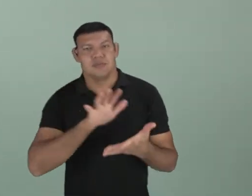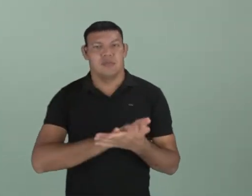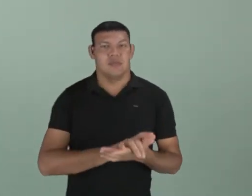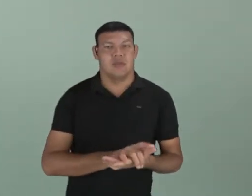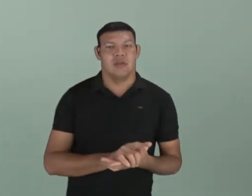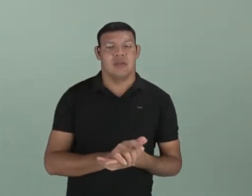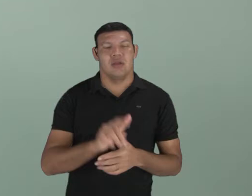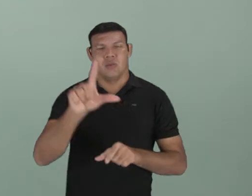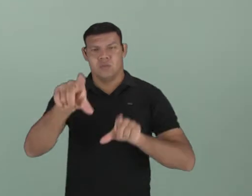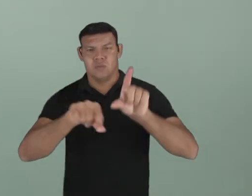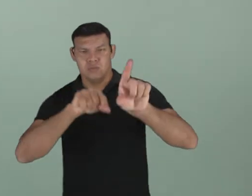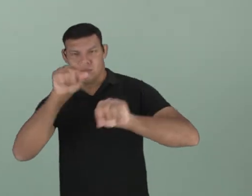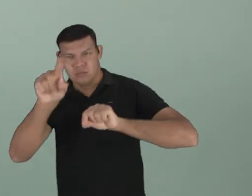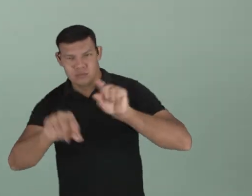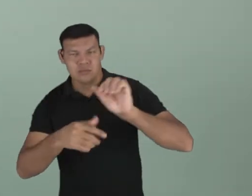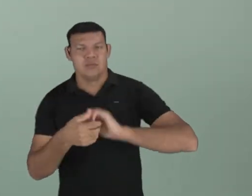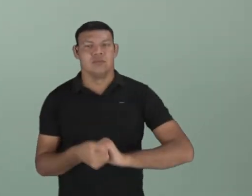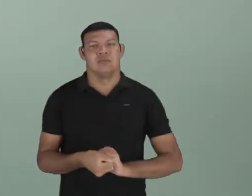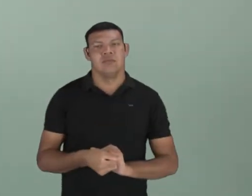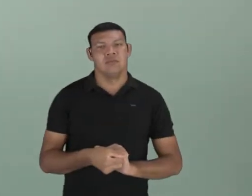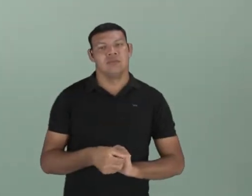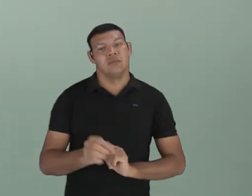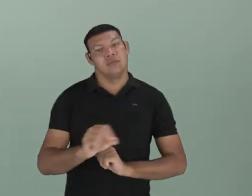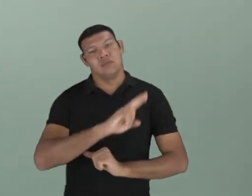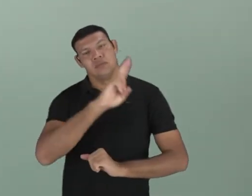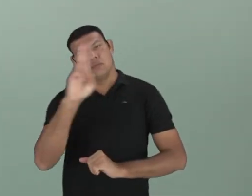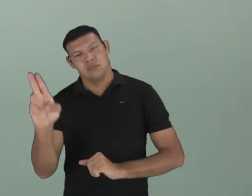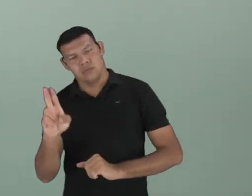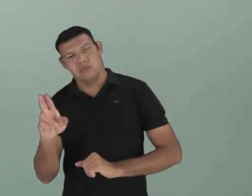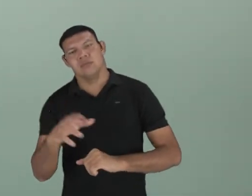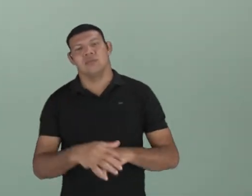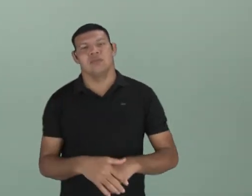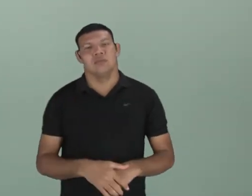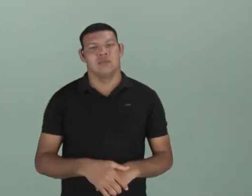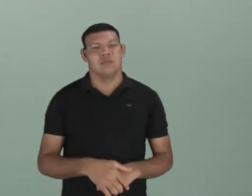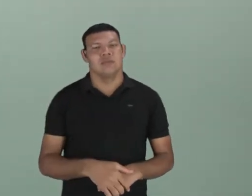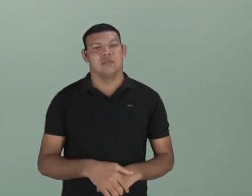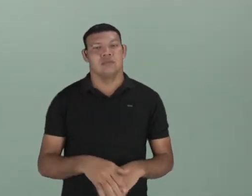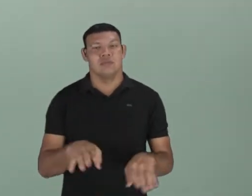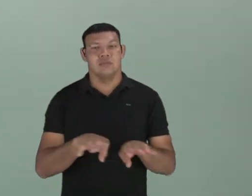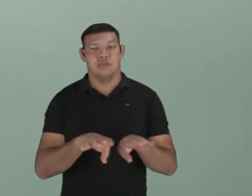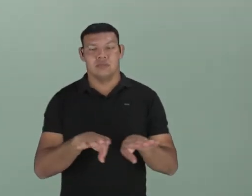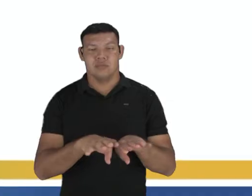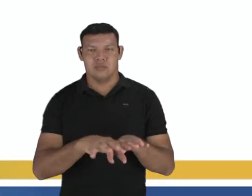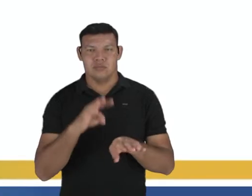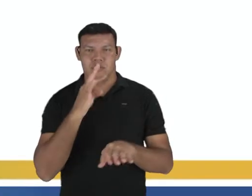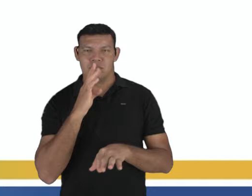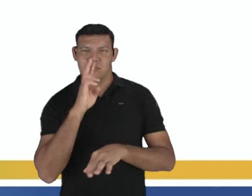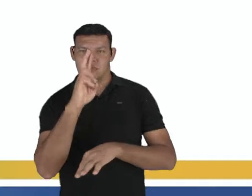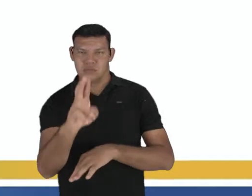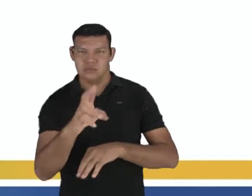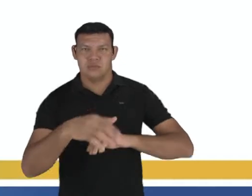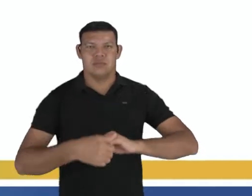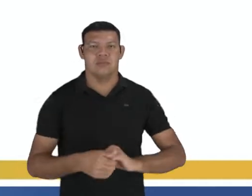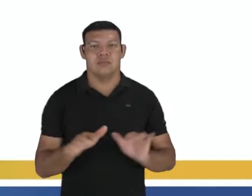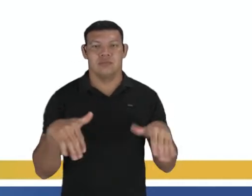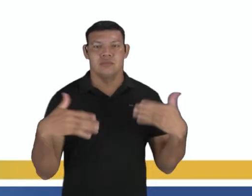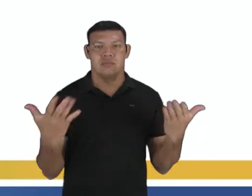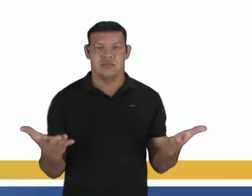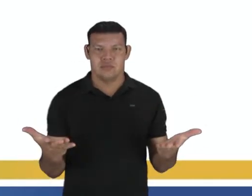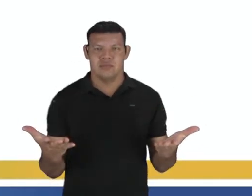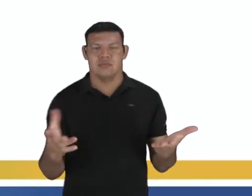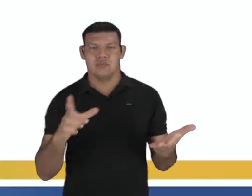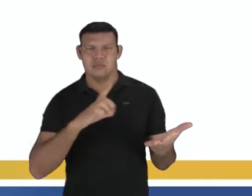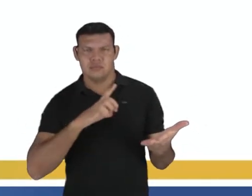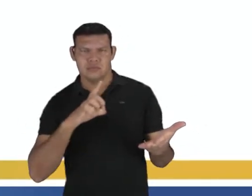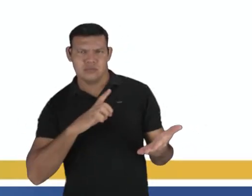seja de uma escolha, quer seja de uma decisão, ok? Então, para que haja